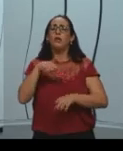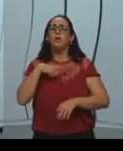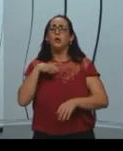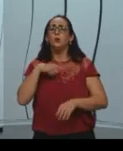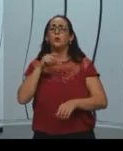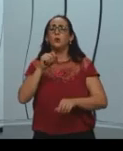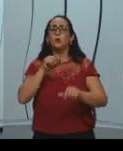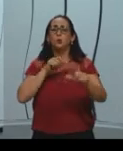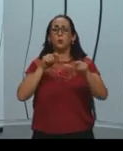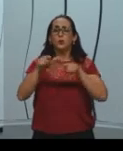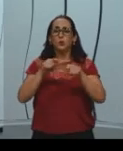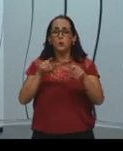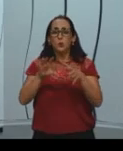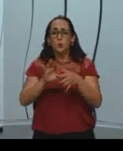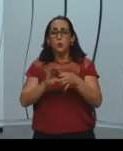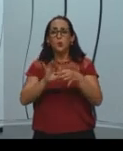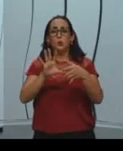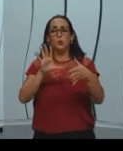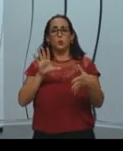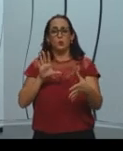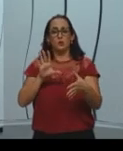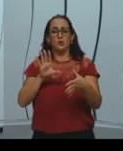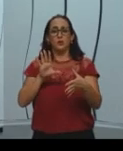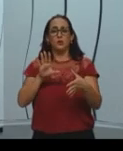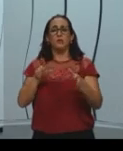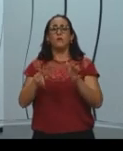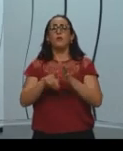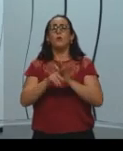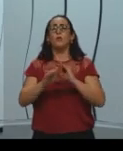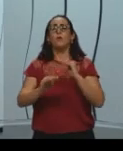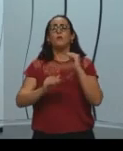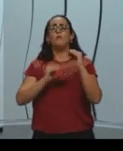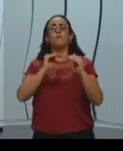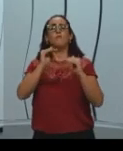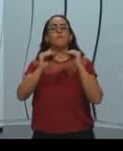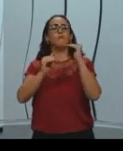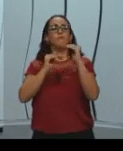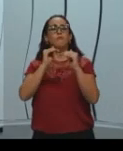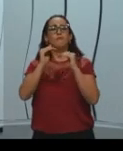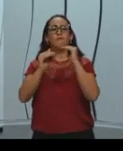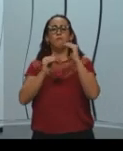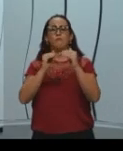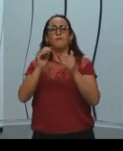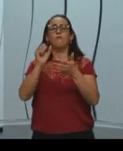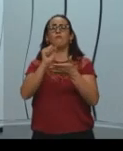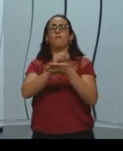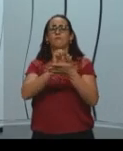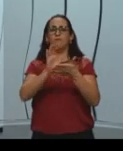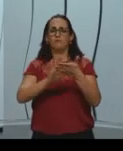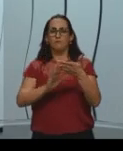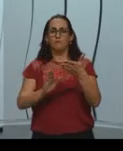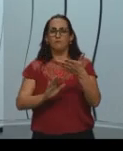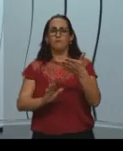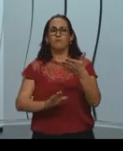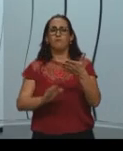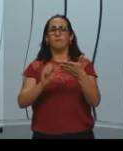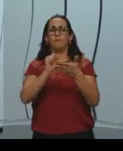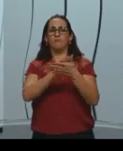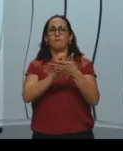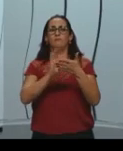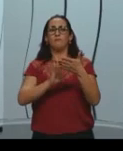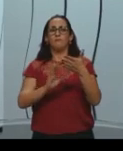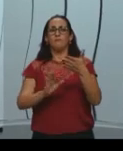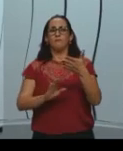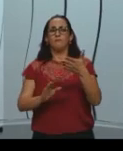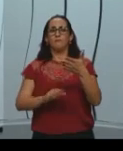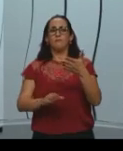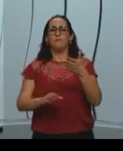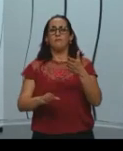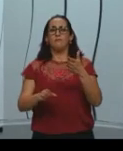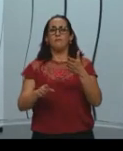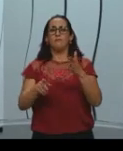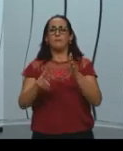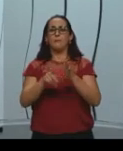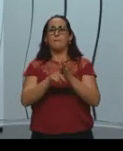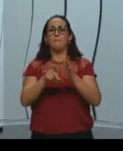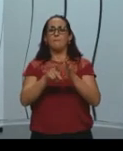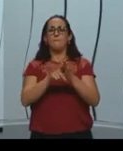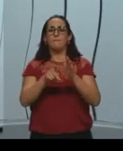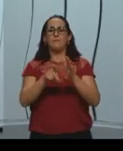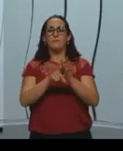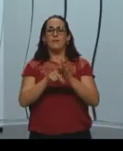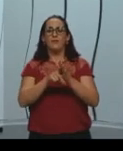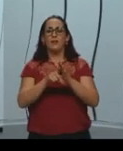Que eram aqueles que se desenvolviam em atividades, ou melhor, trabalhavam, né, em atividades mais voltadas para a